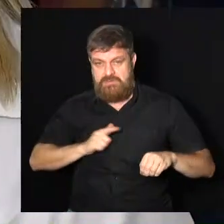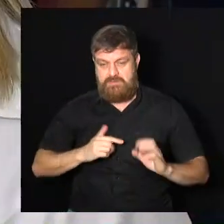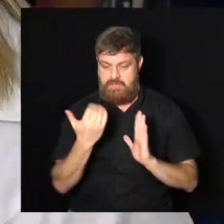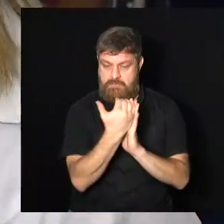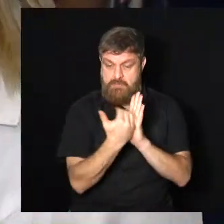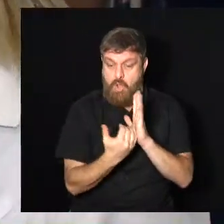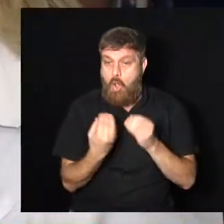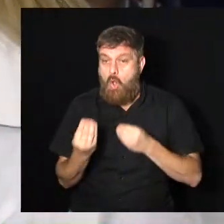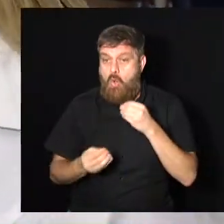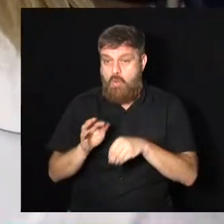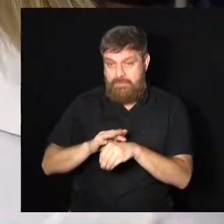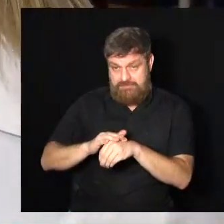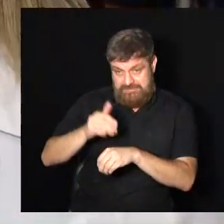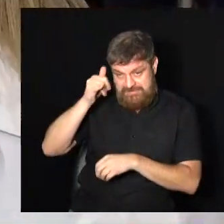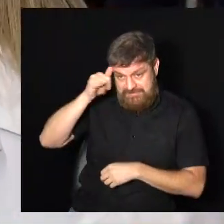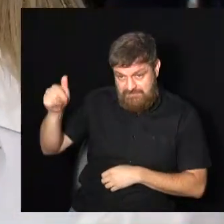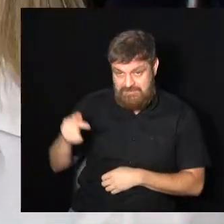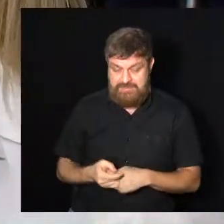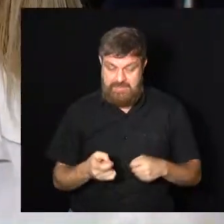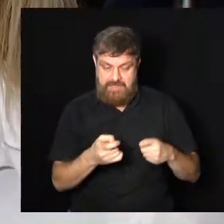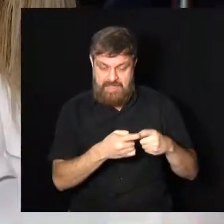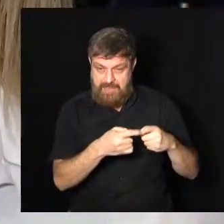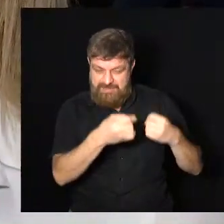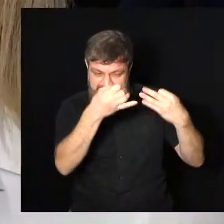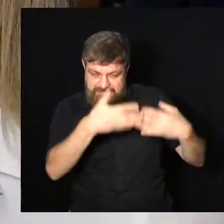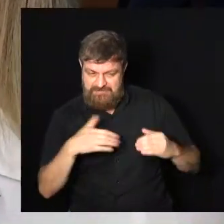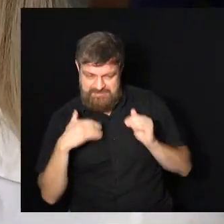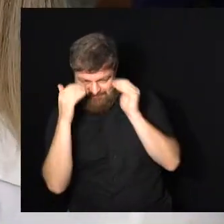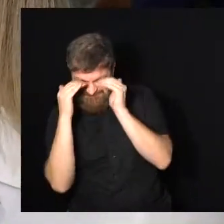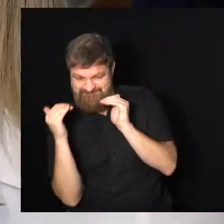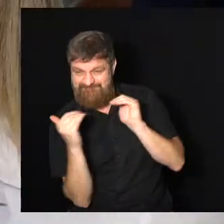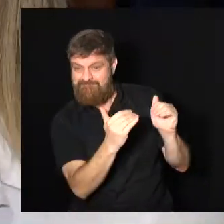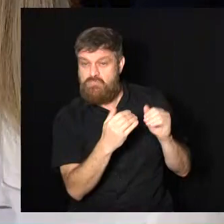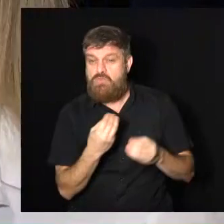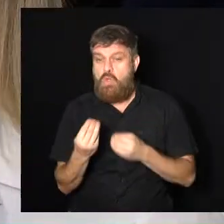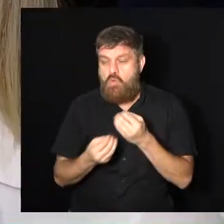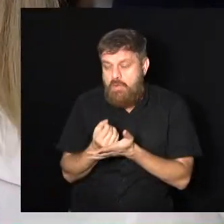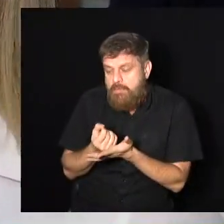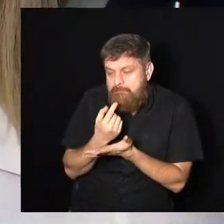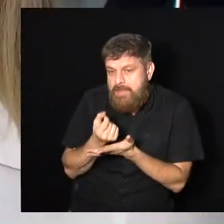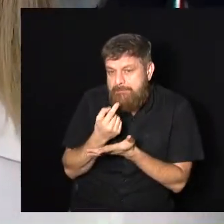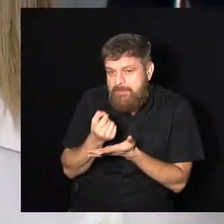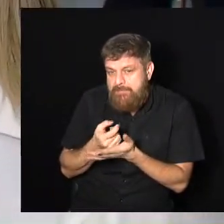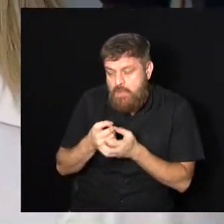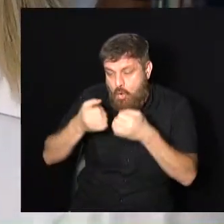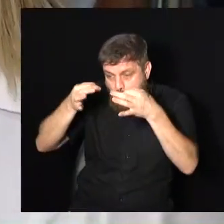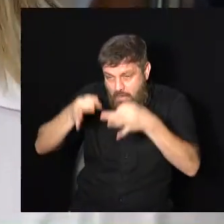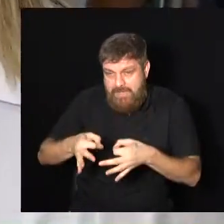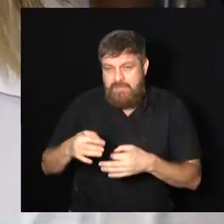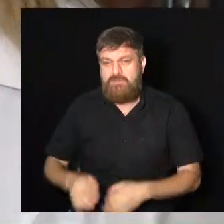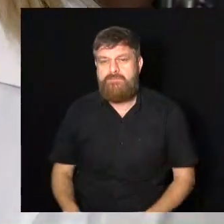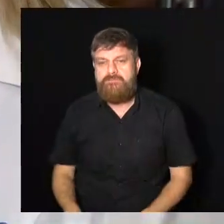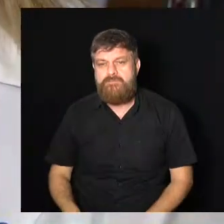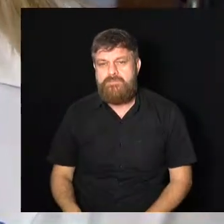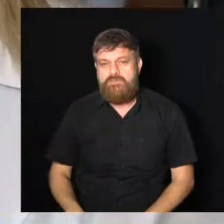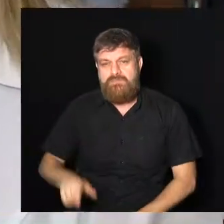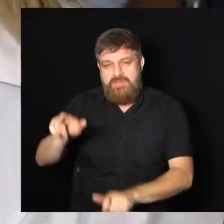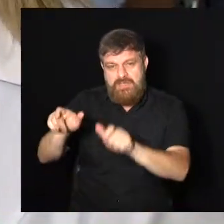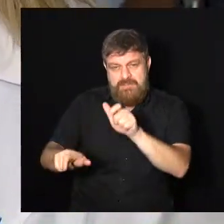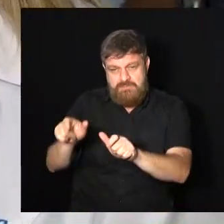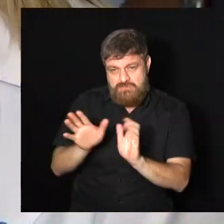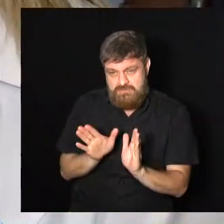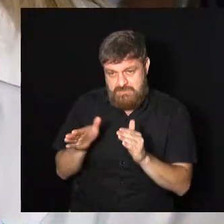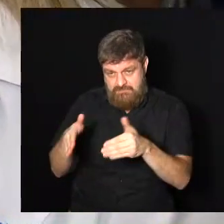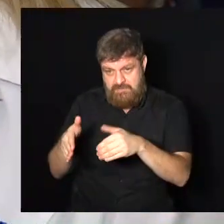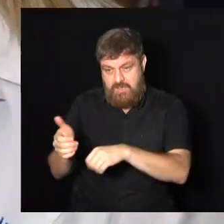de prevenção diante do que a doutora falou a respeito da utilização adequada dos anticoagulantes. Qual o público-alvo? O público-alvo é a